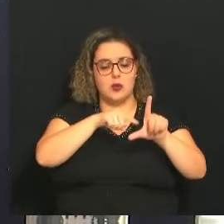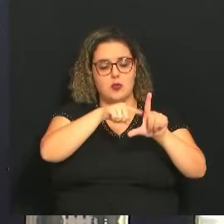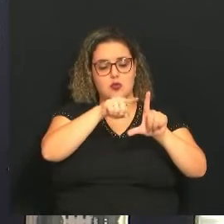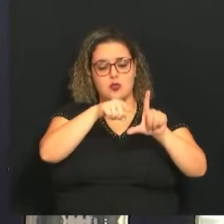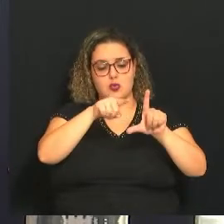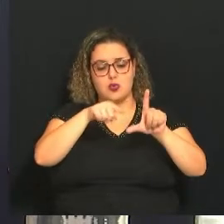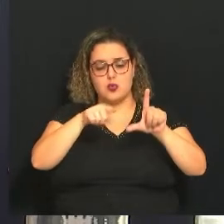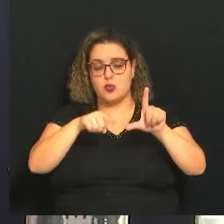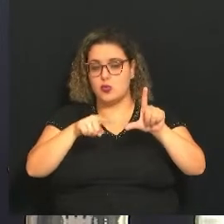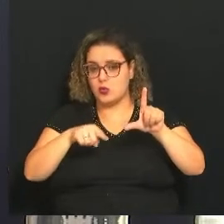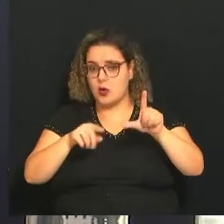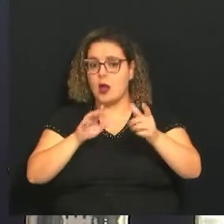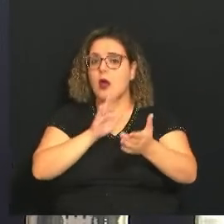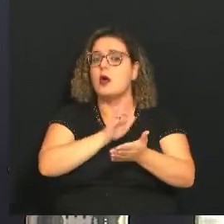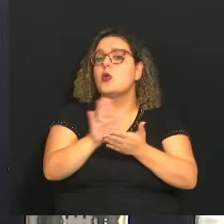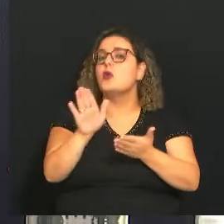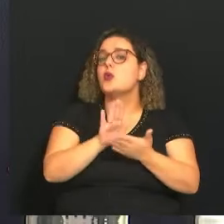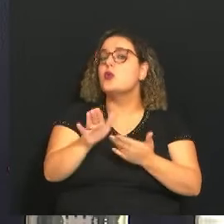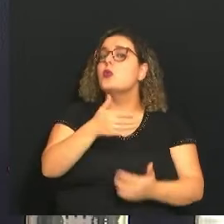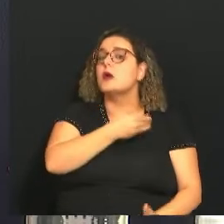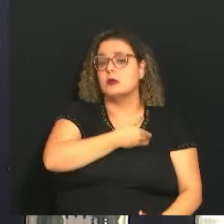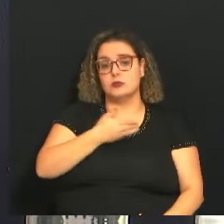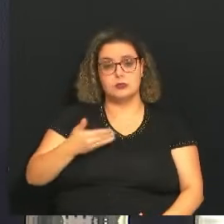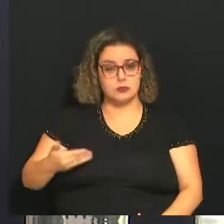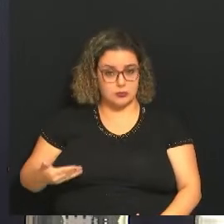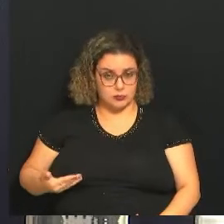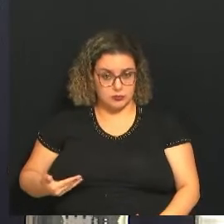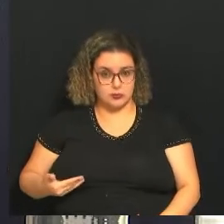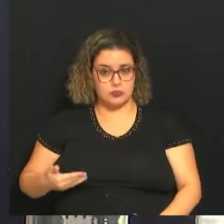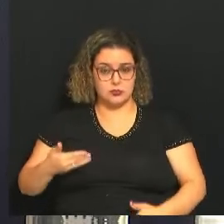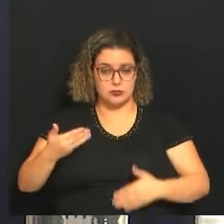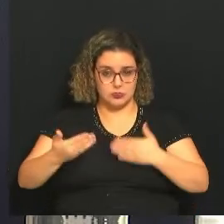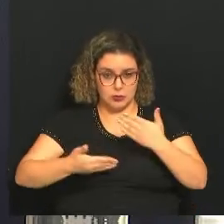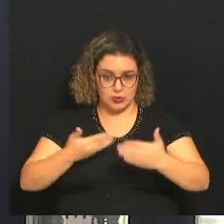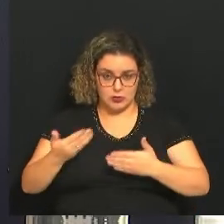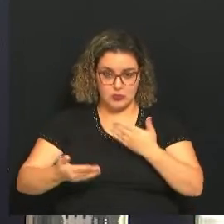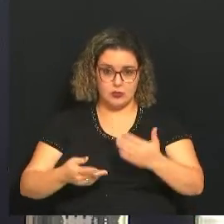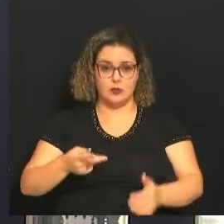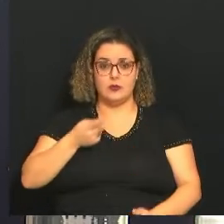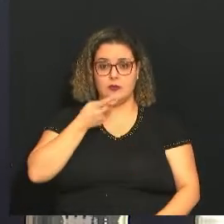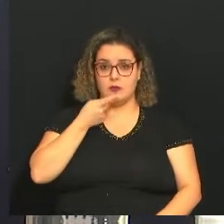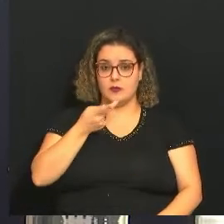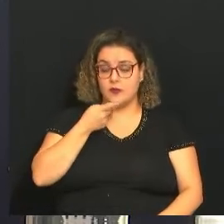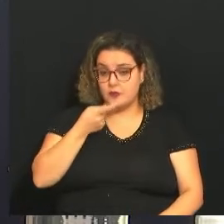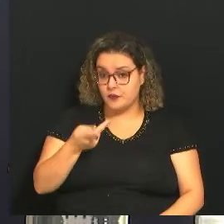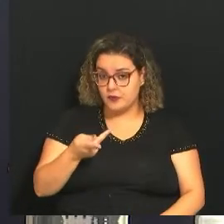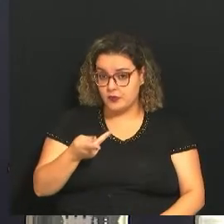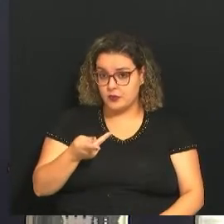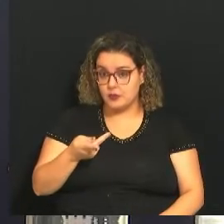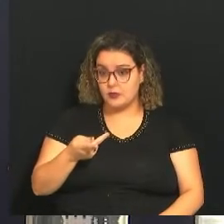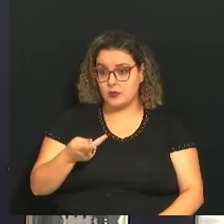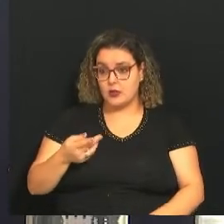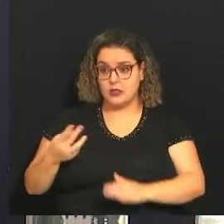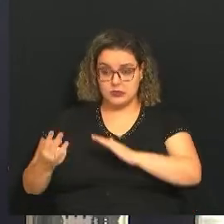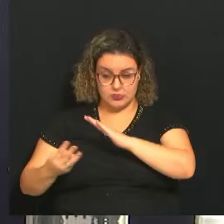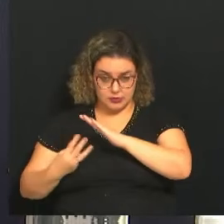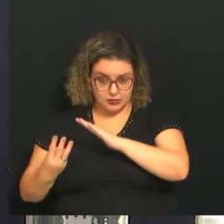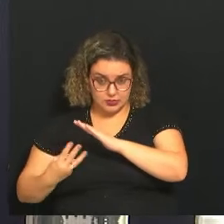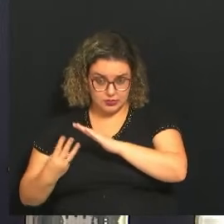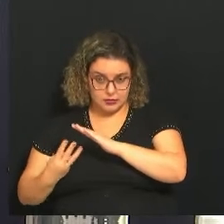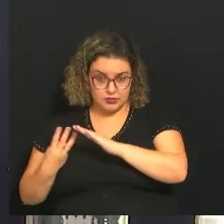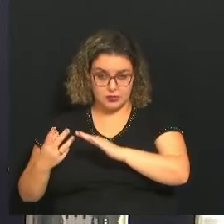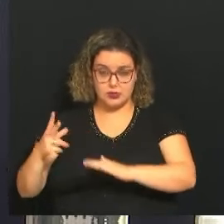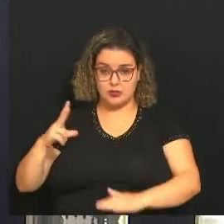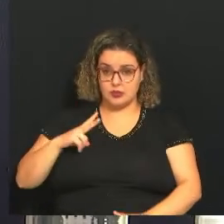relação ao gasto com o funcionalismo público. O próximo tema vai falar sobre os impactos da terceirização e privatizações nos